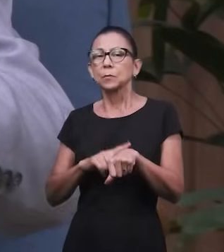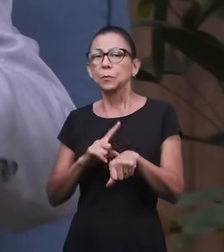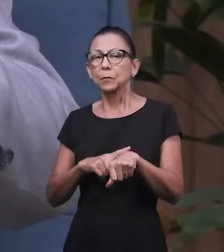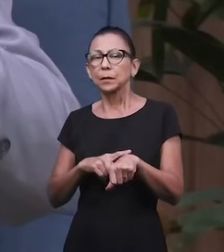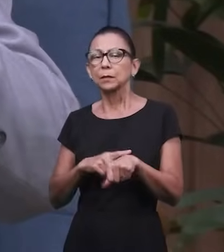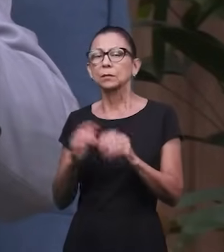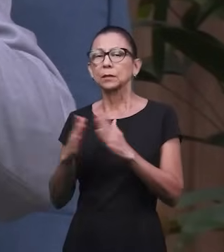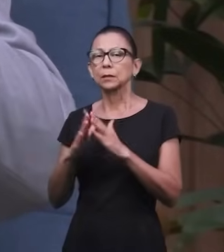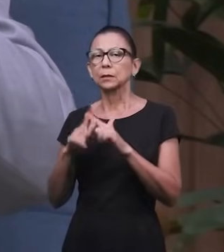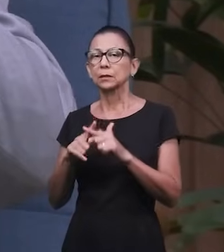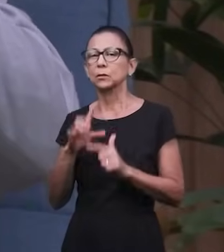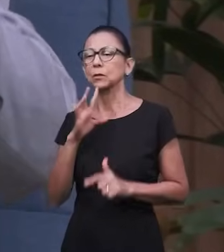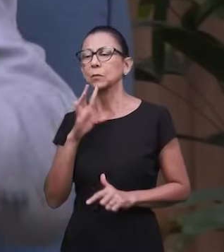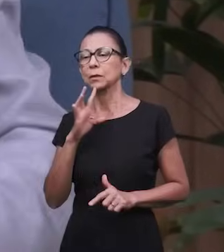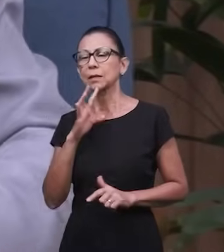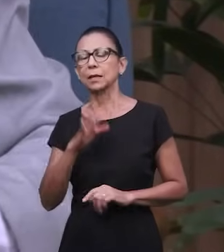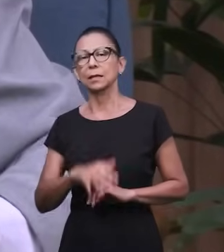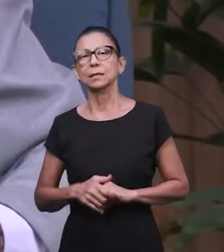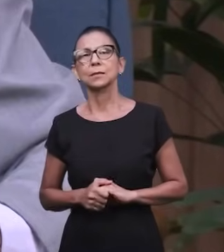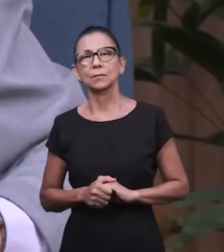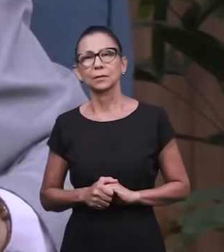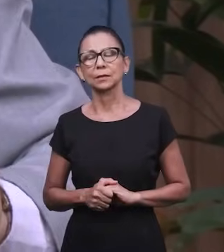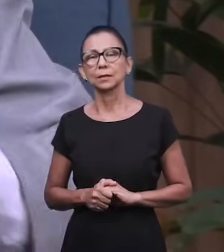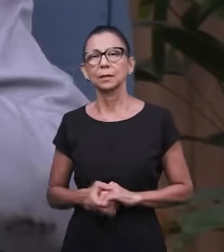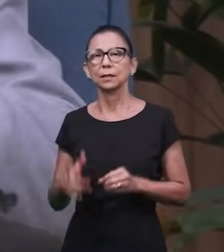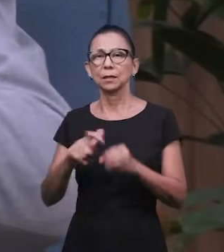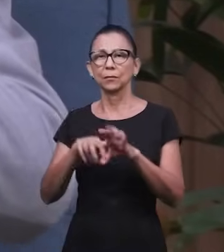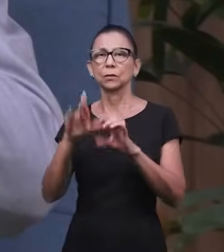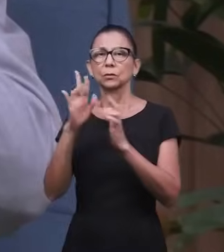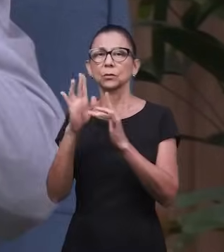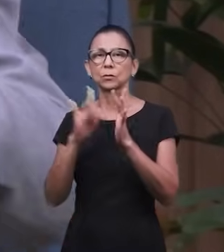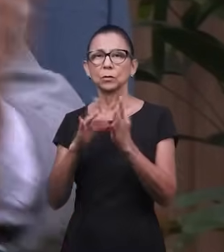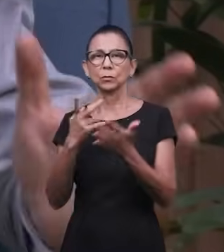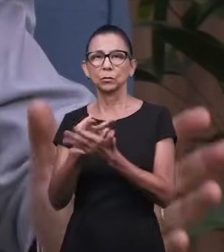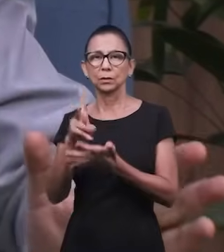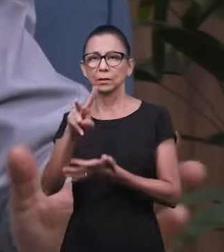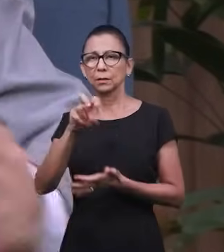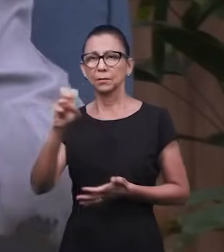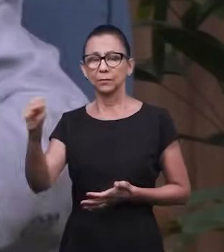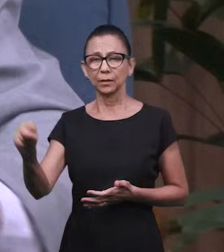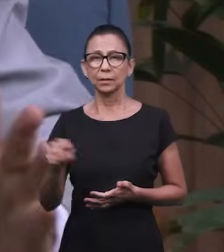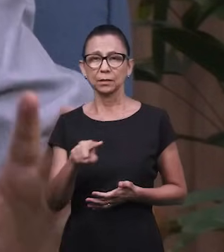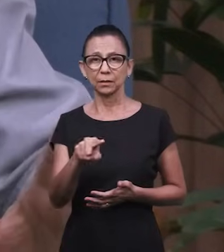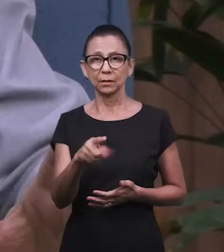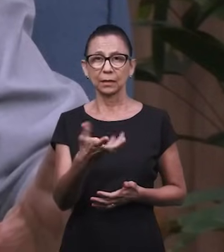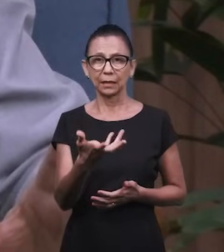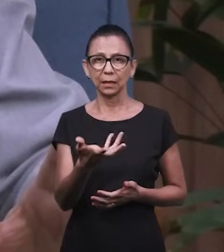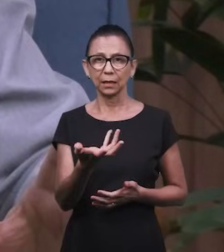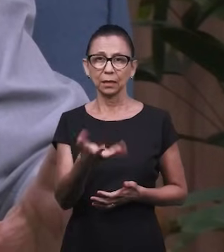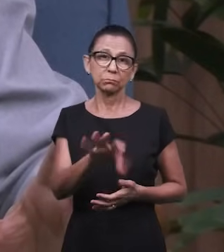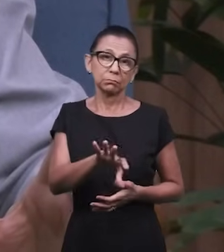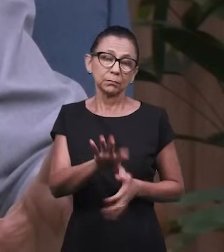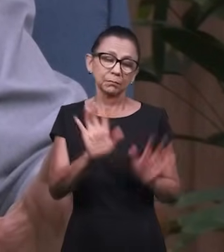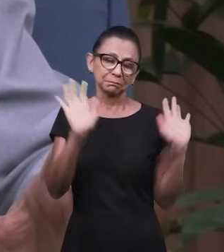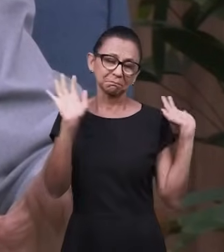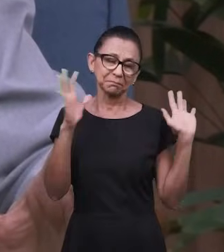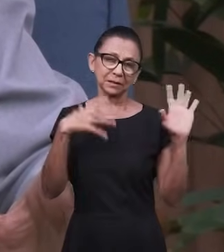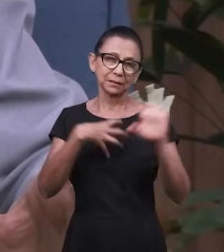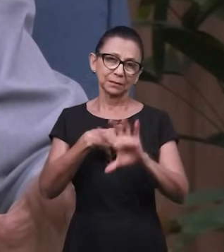projeto. E é um projeto que vai acontecer. Quer queira o homem, quer não queira o homem, vai acontecer.